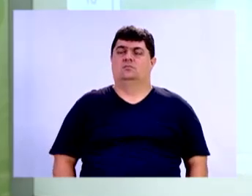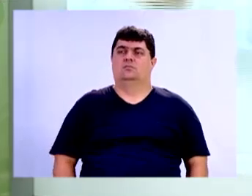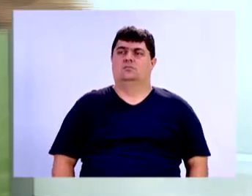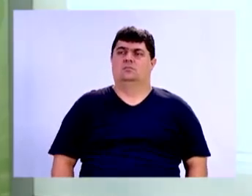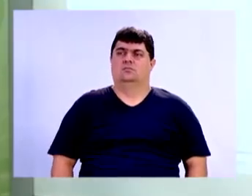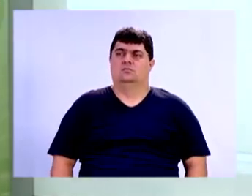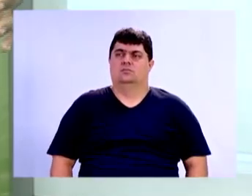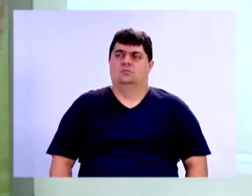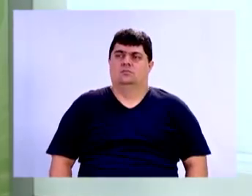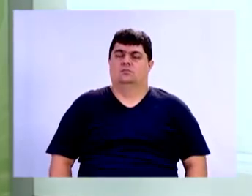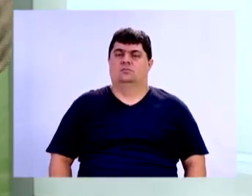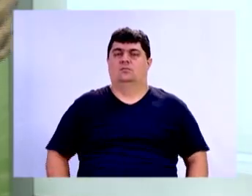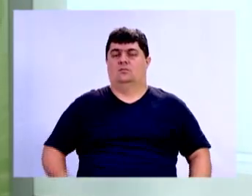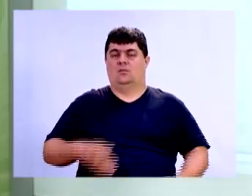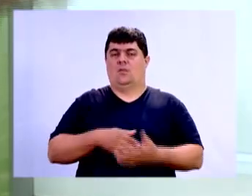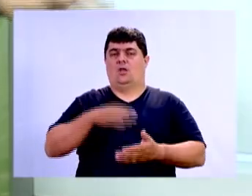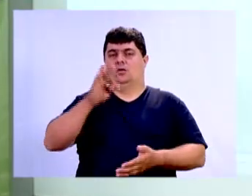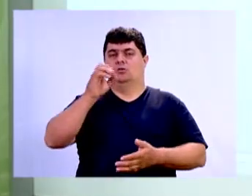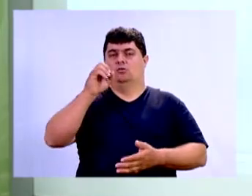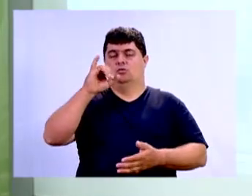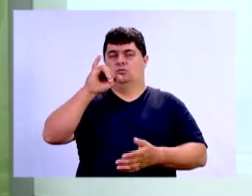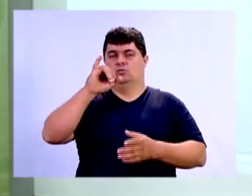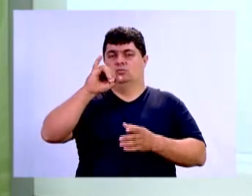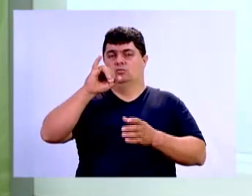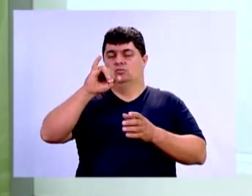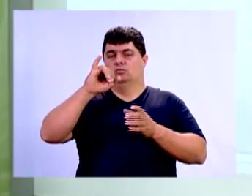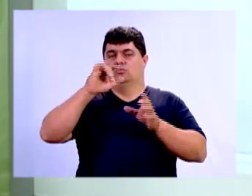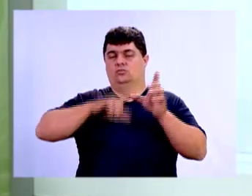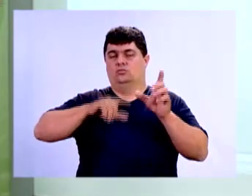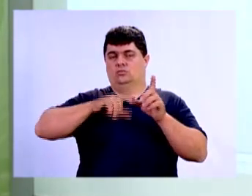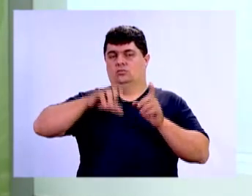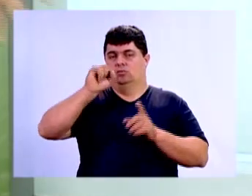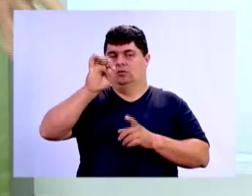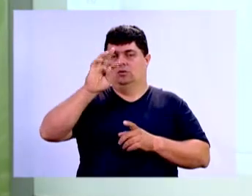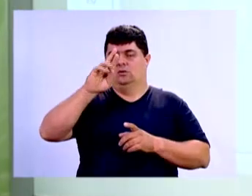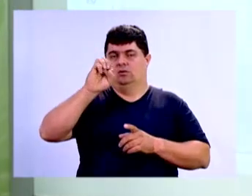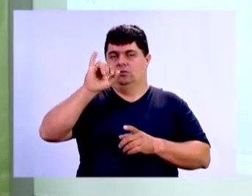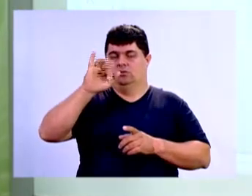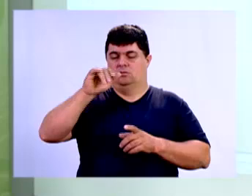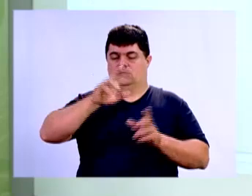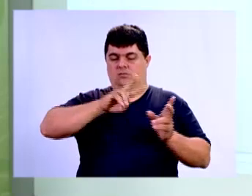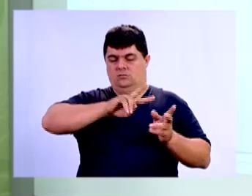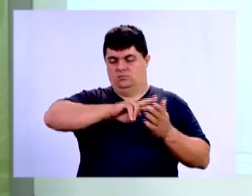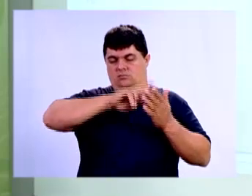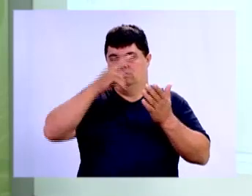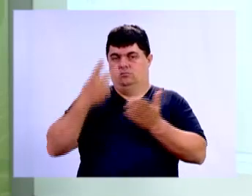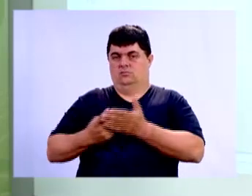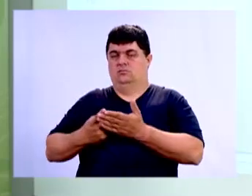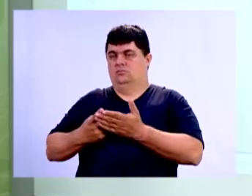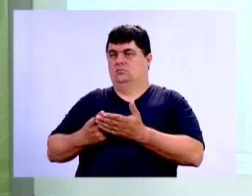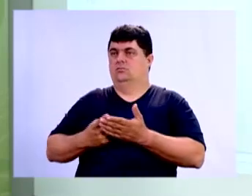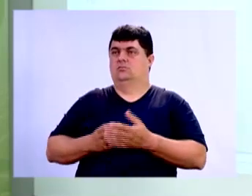um toString aí que a gente pode fazer, ele vai pegar o nome da classe e mostrar para você.